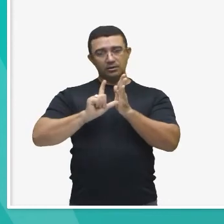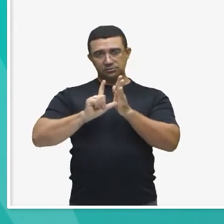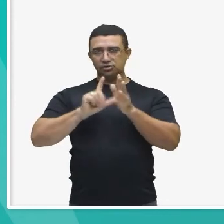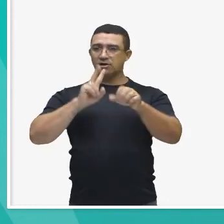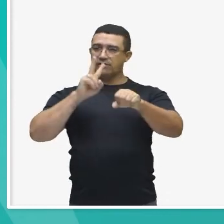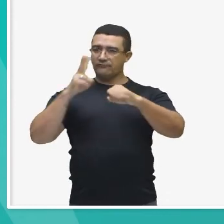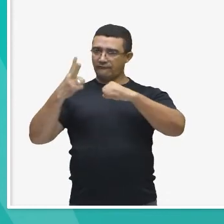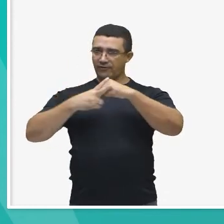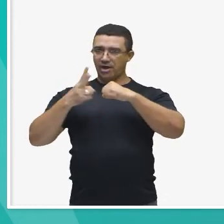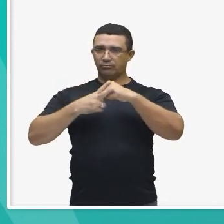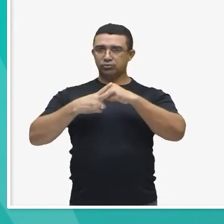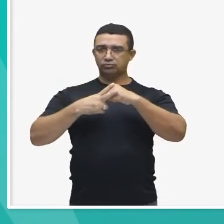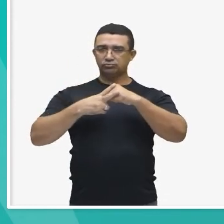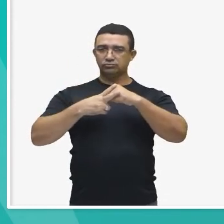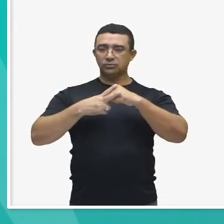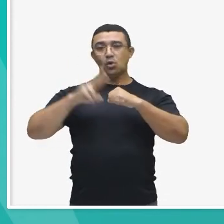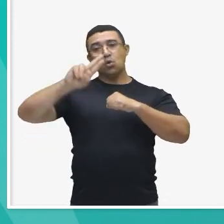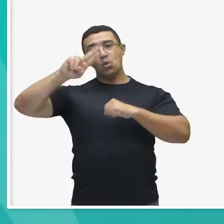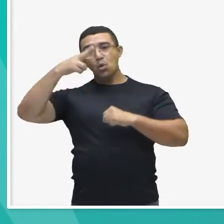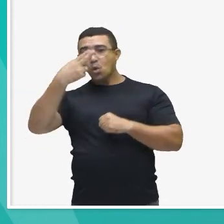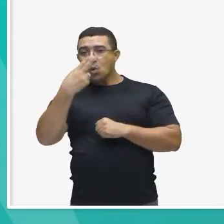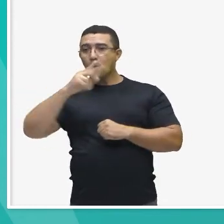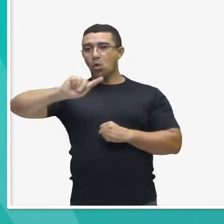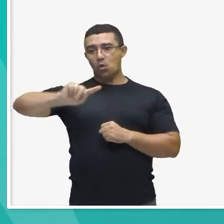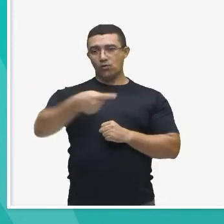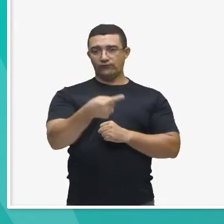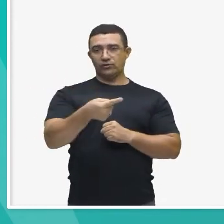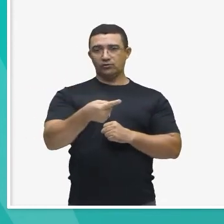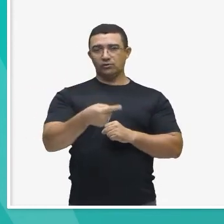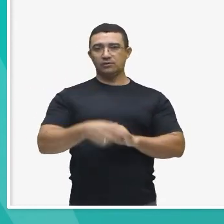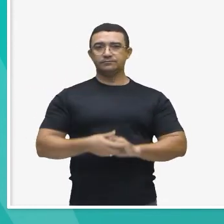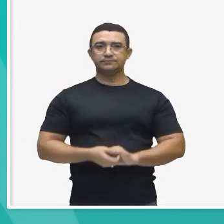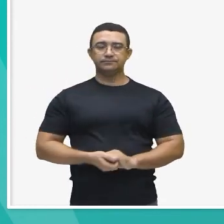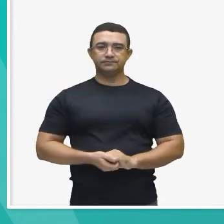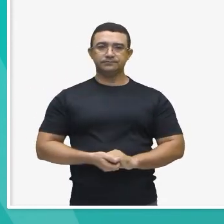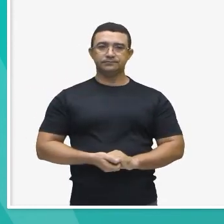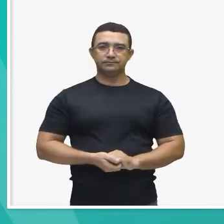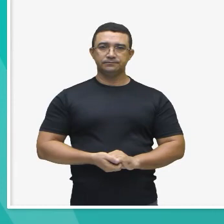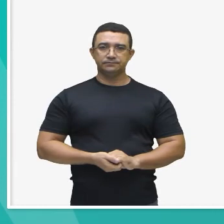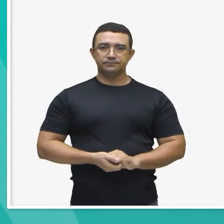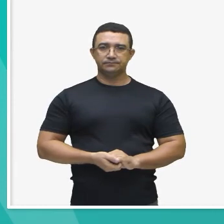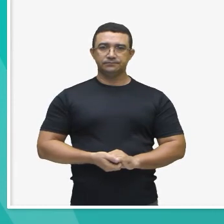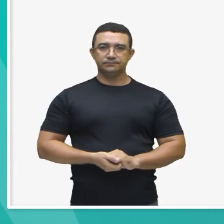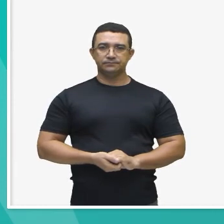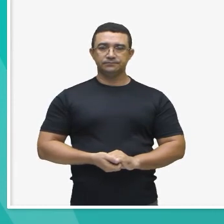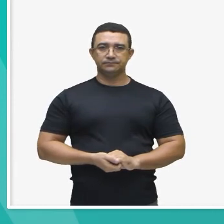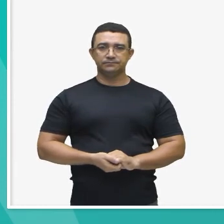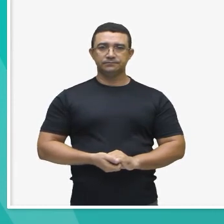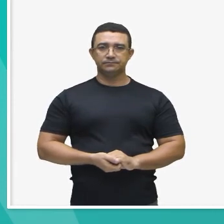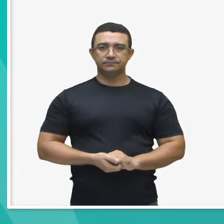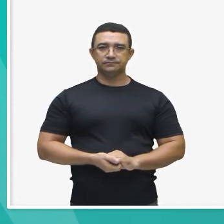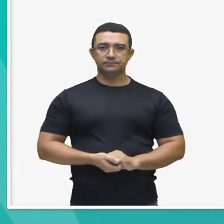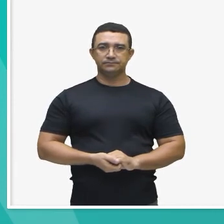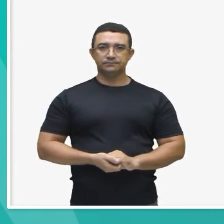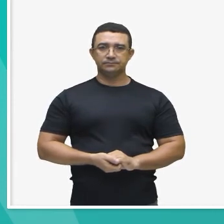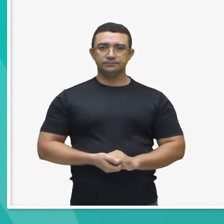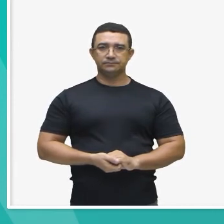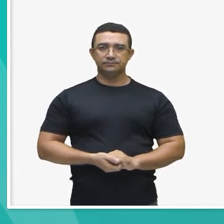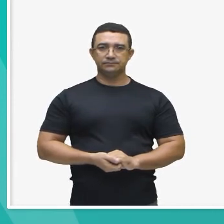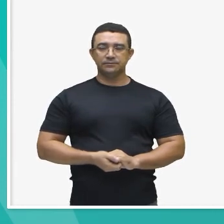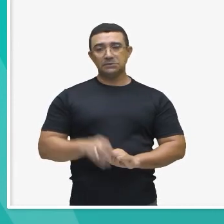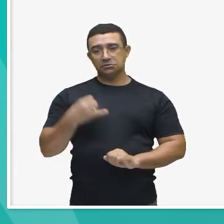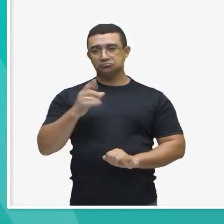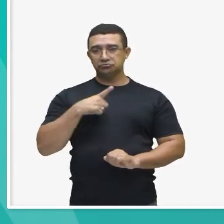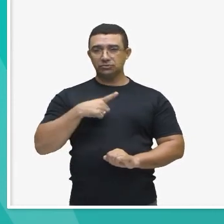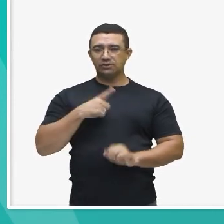antes do verbo, olha, né? Pausa antes do verbo ou vírgula, que